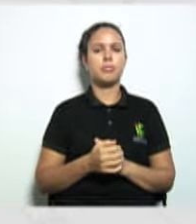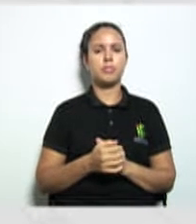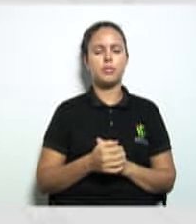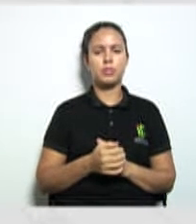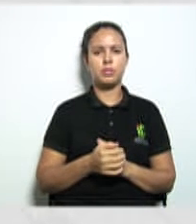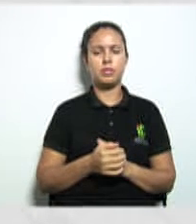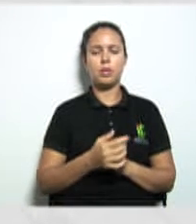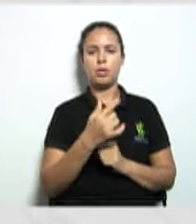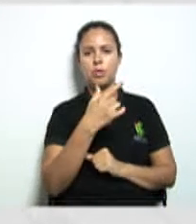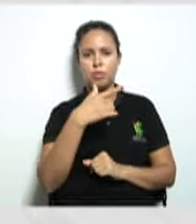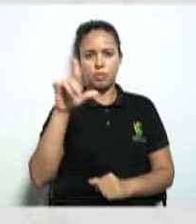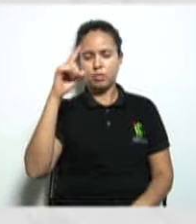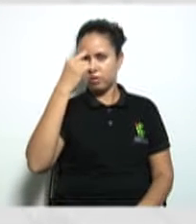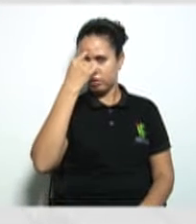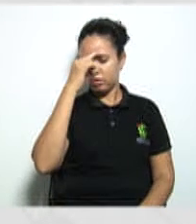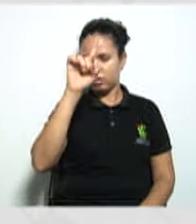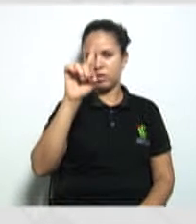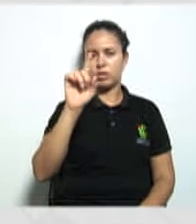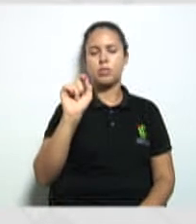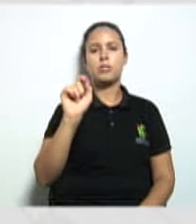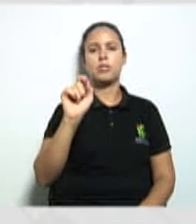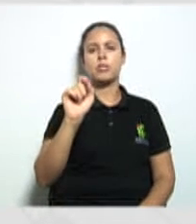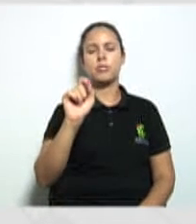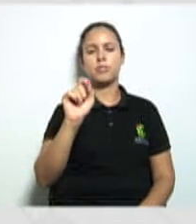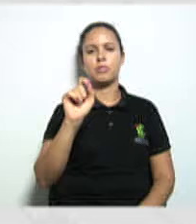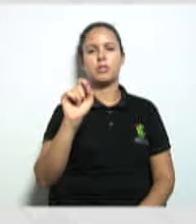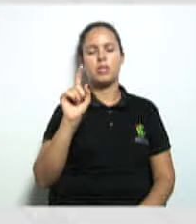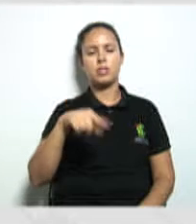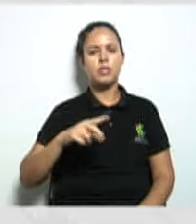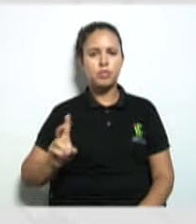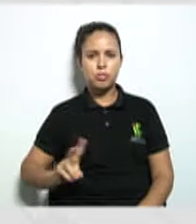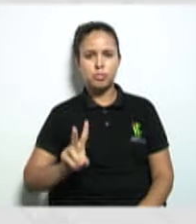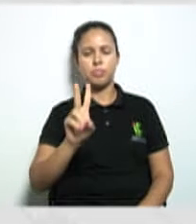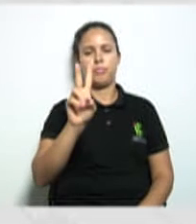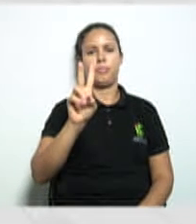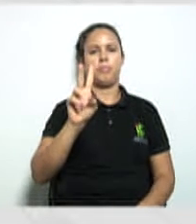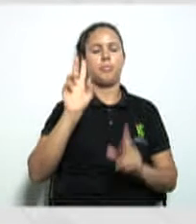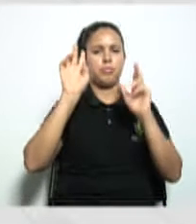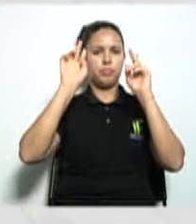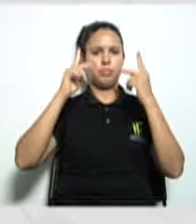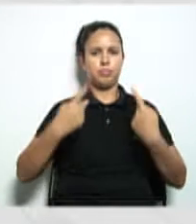do cooperativismo. Valores humanitários.